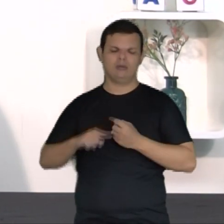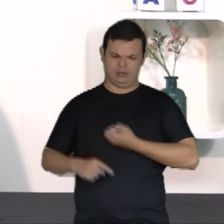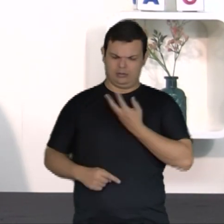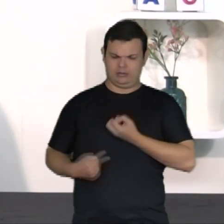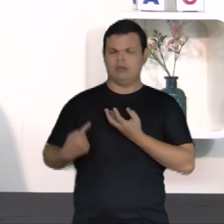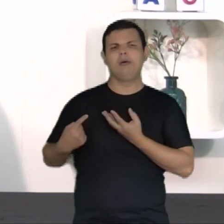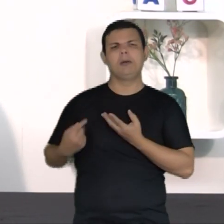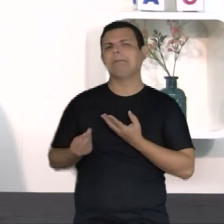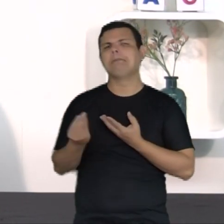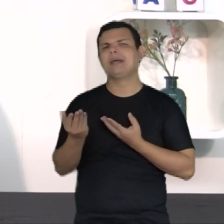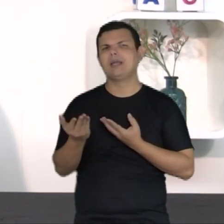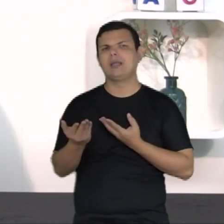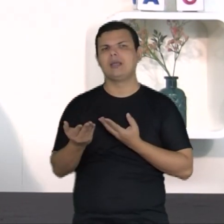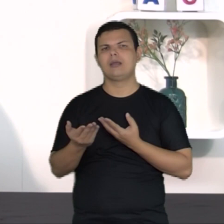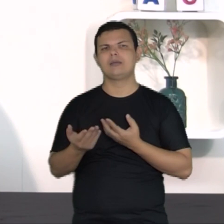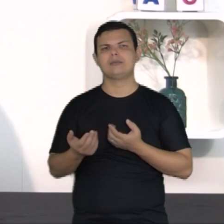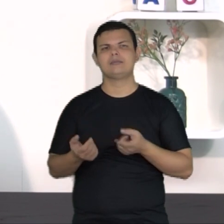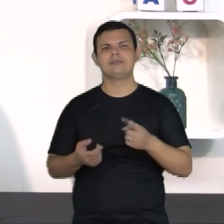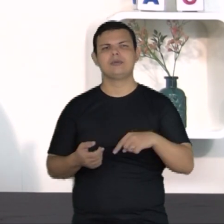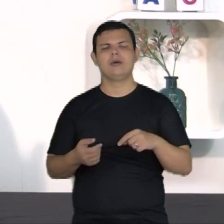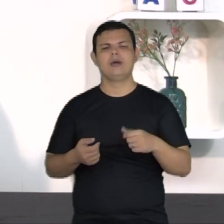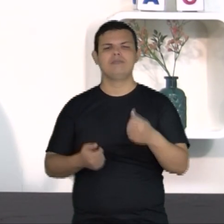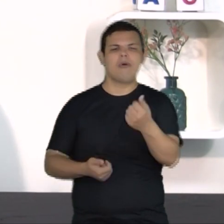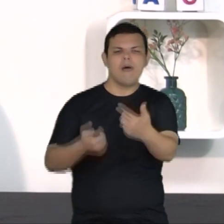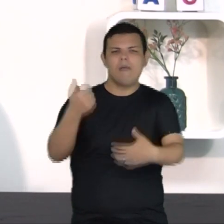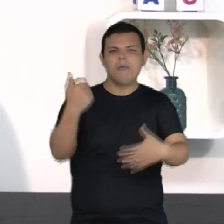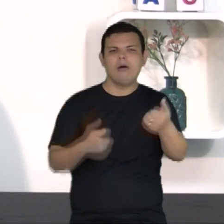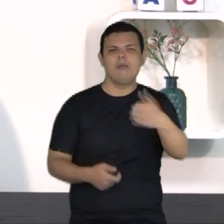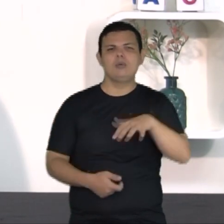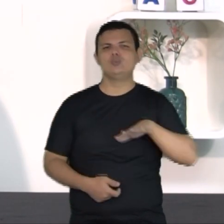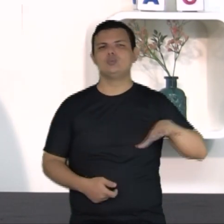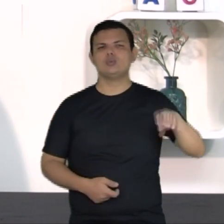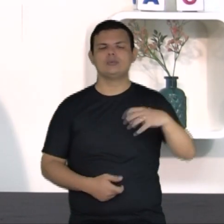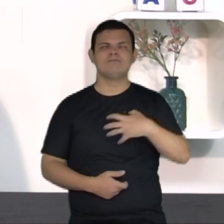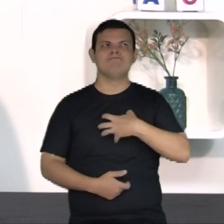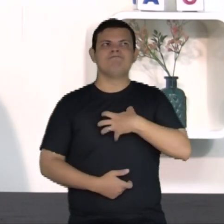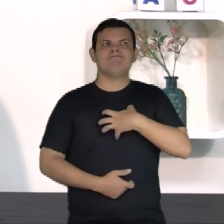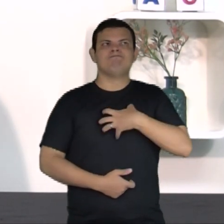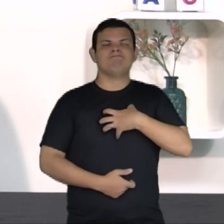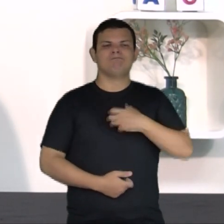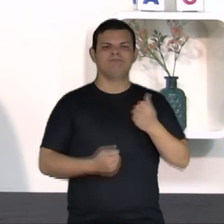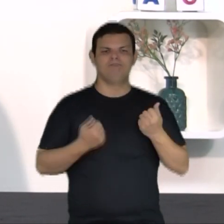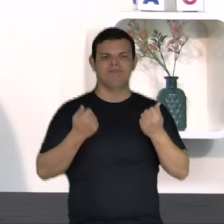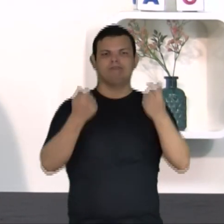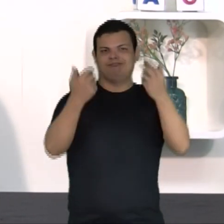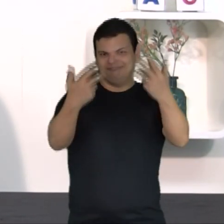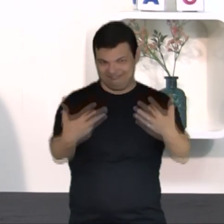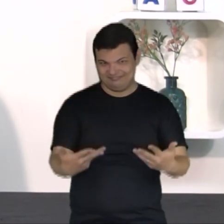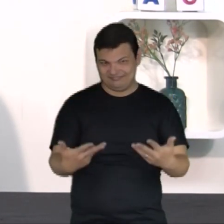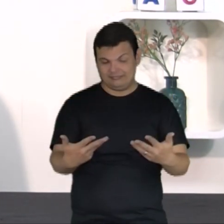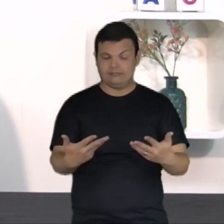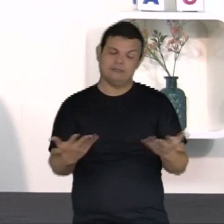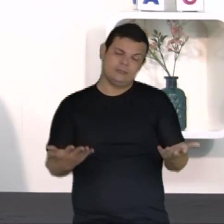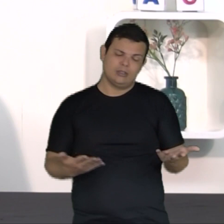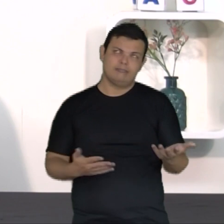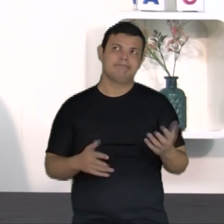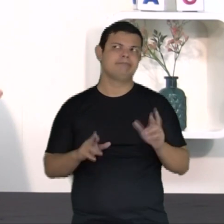poesia é fazer com que a expressão humana seja revelada, tá? Por isso,